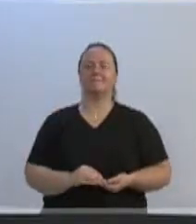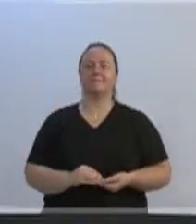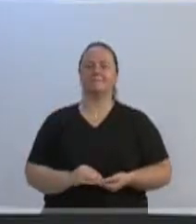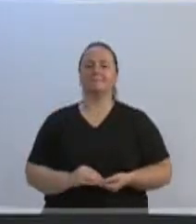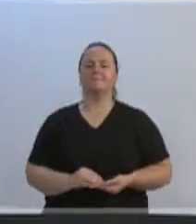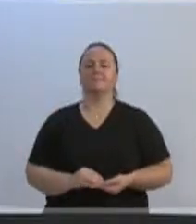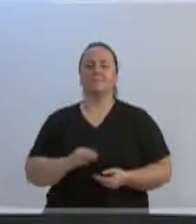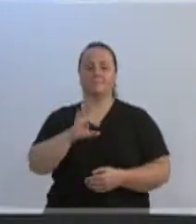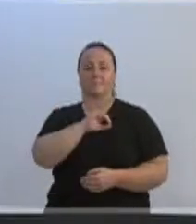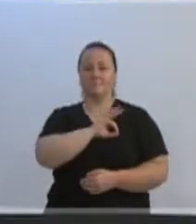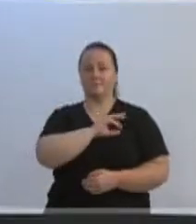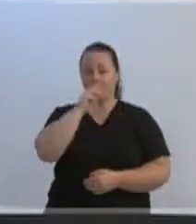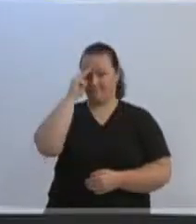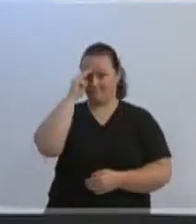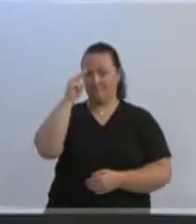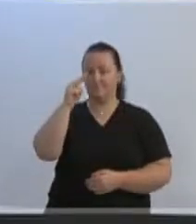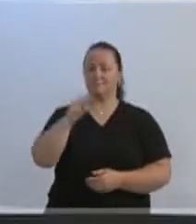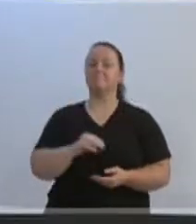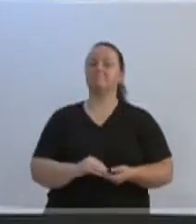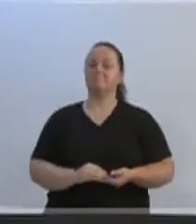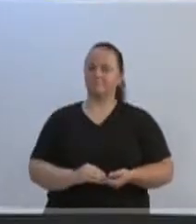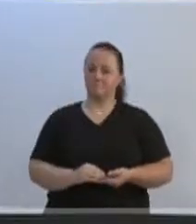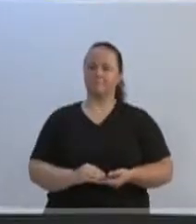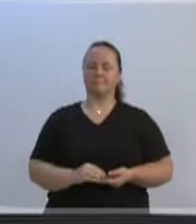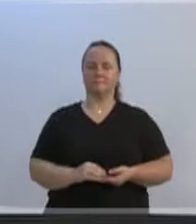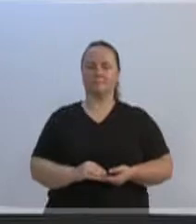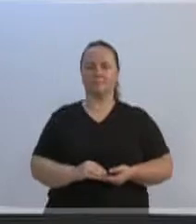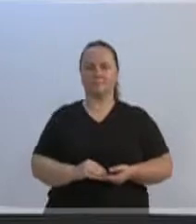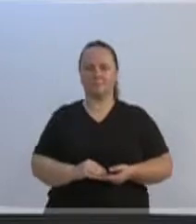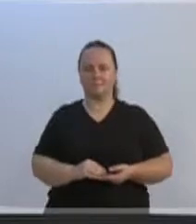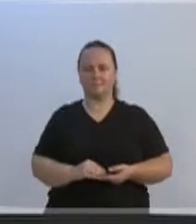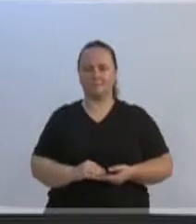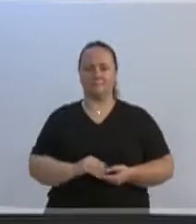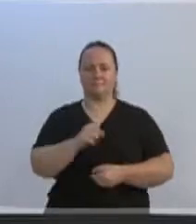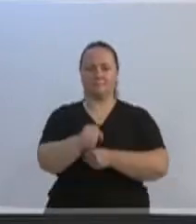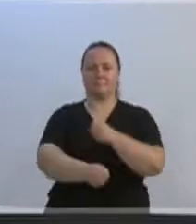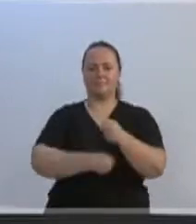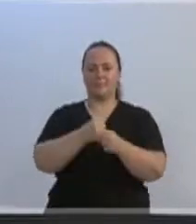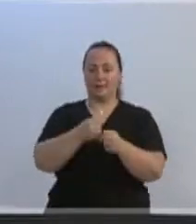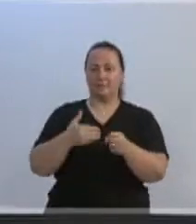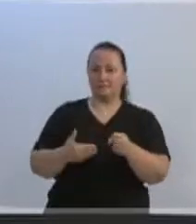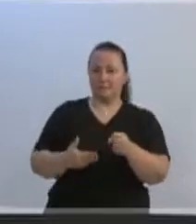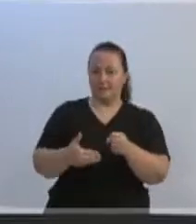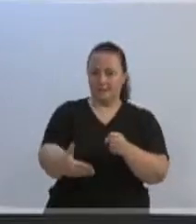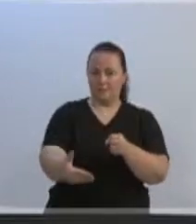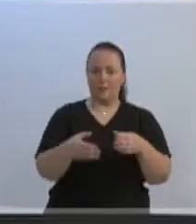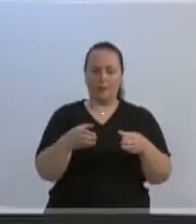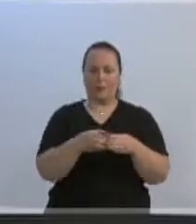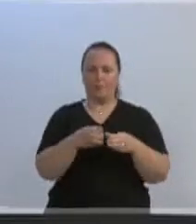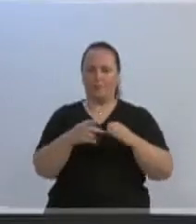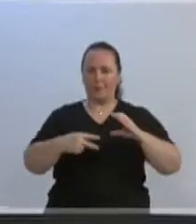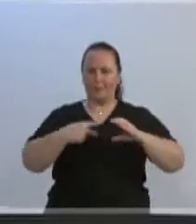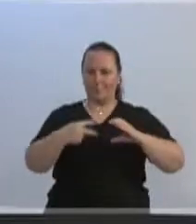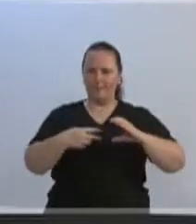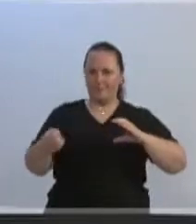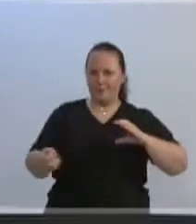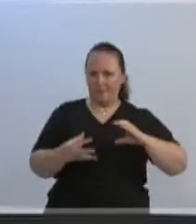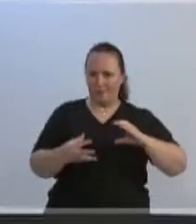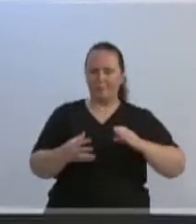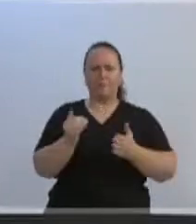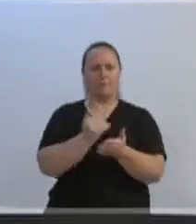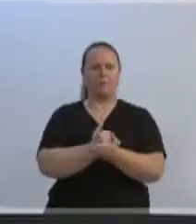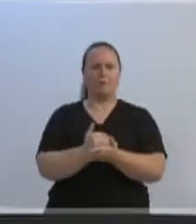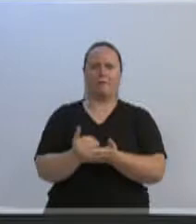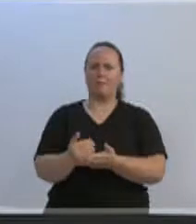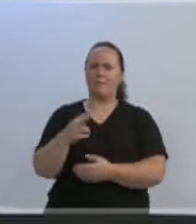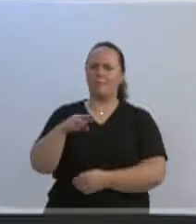militar eu acho que esse ano desde que essa nova diretoria assumiu desde março é no coletivo gente